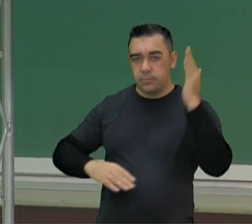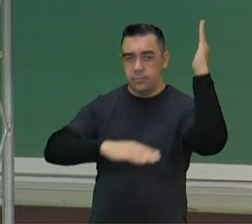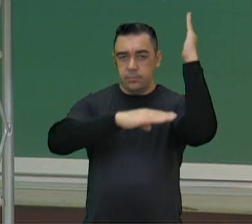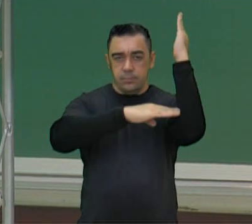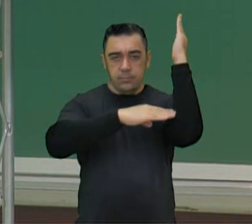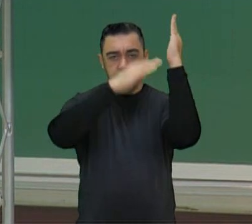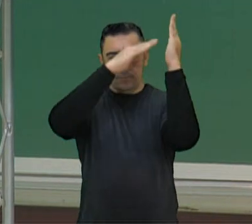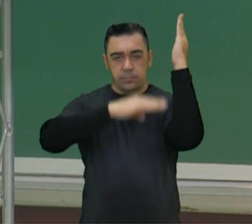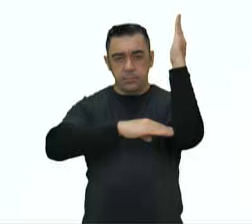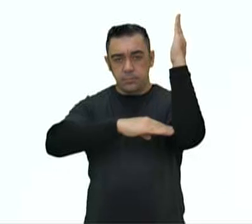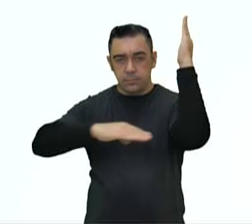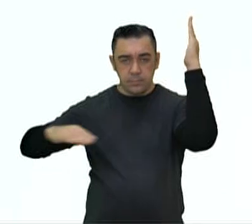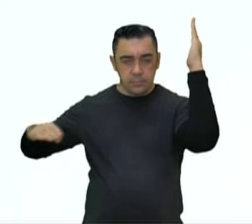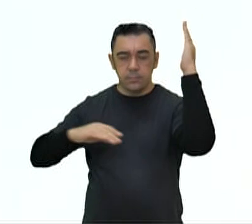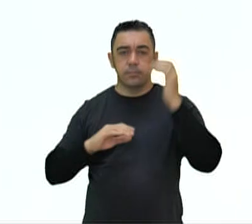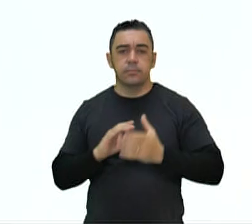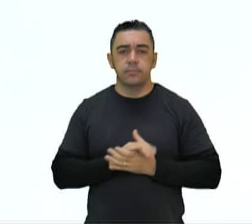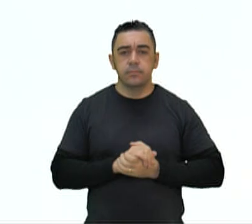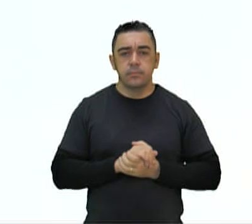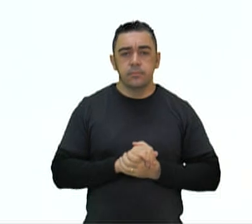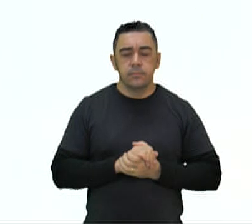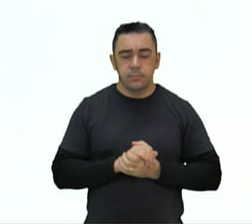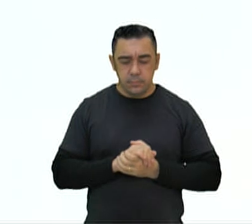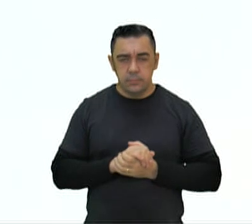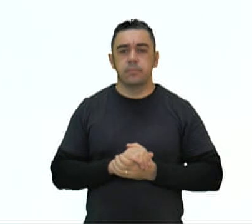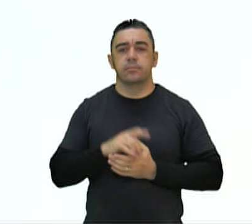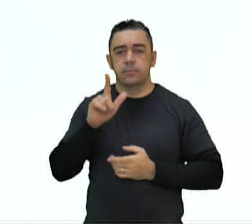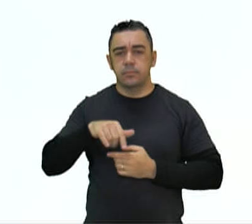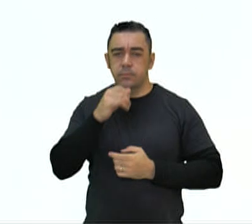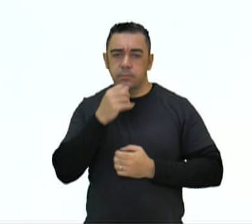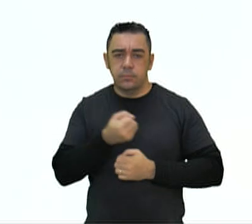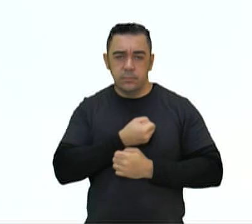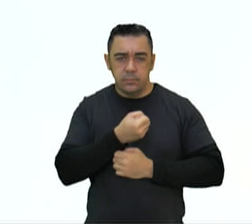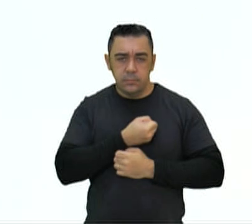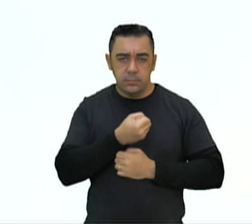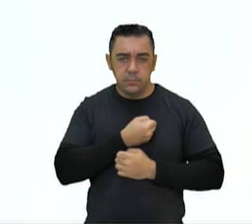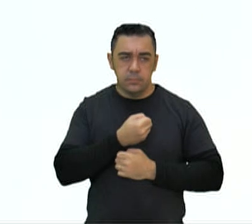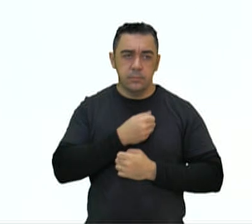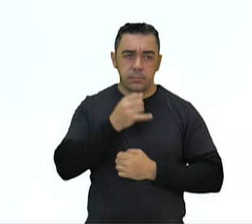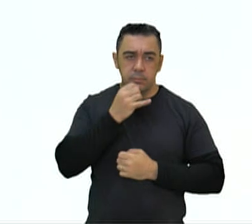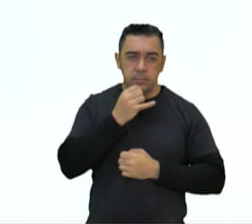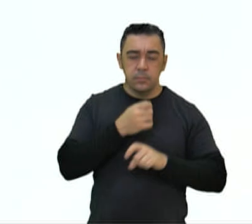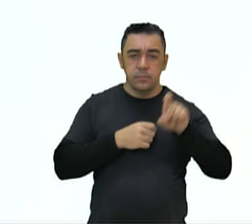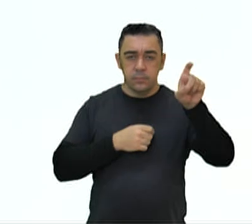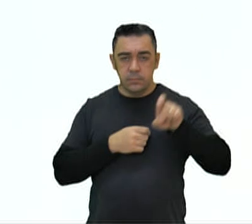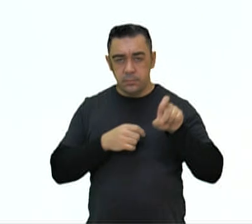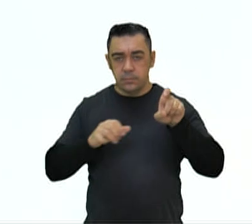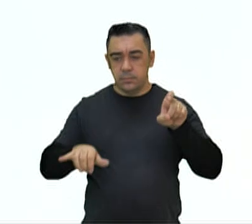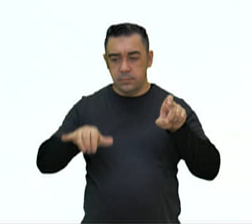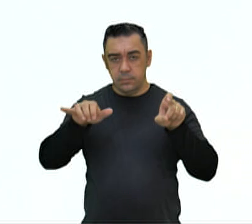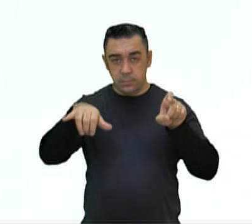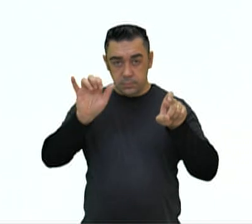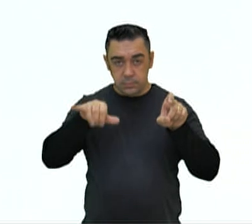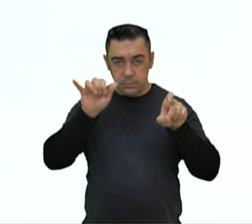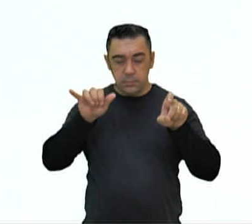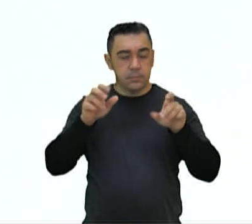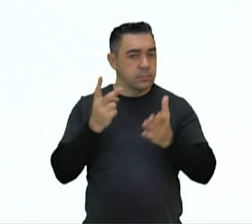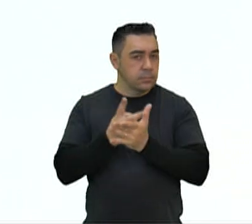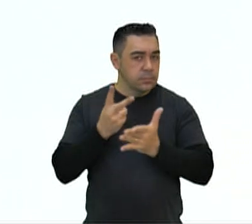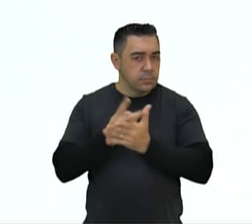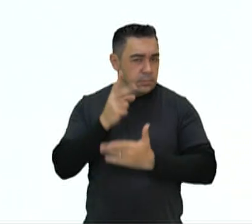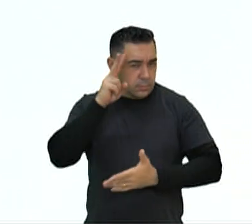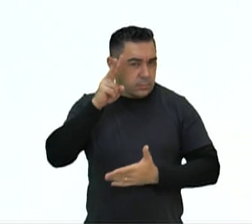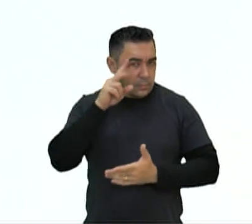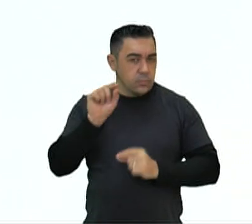Sistema cartesiano, sendo par de ordenado de números reais x e y, lembrando da aula